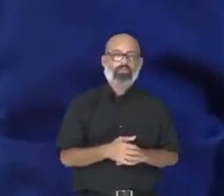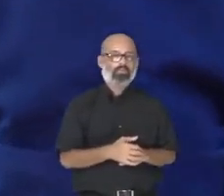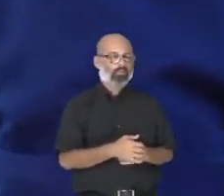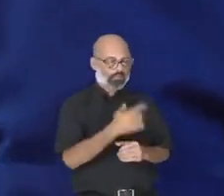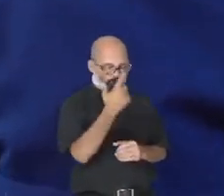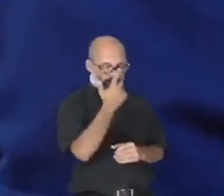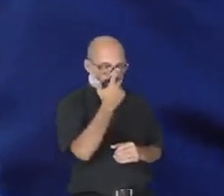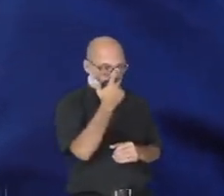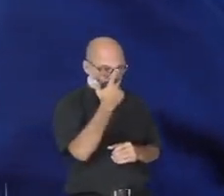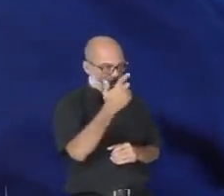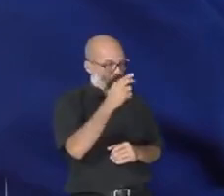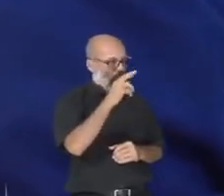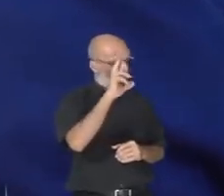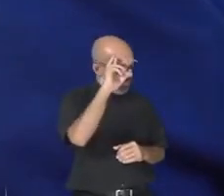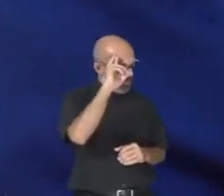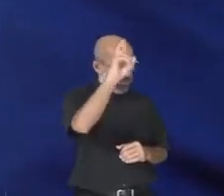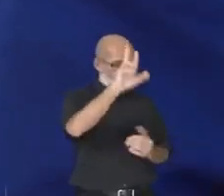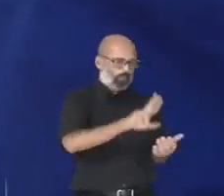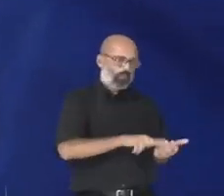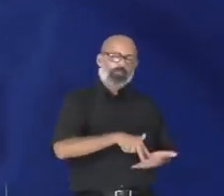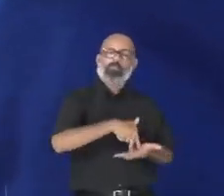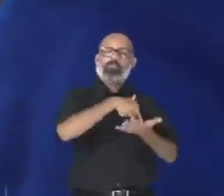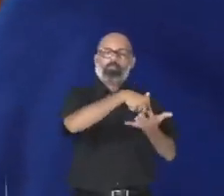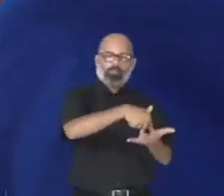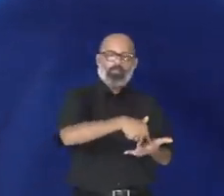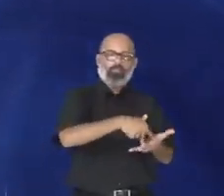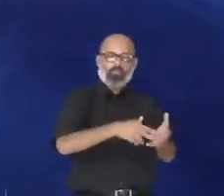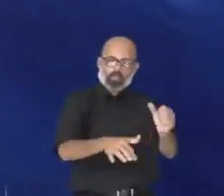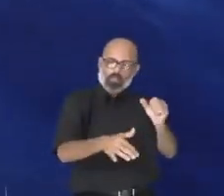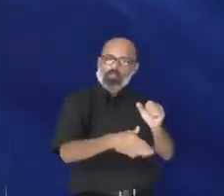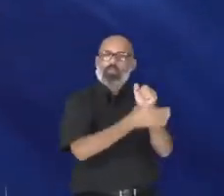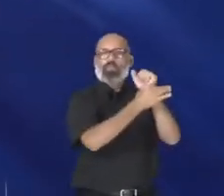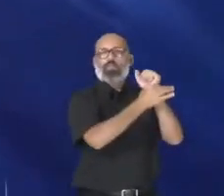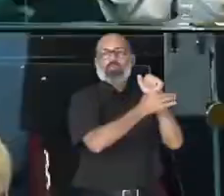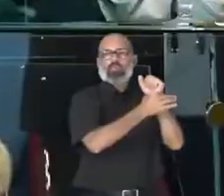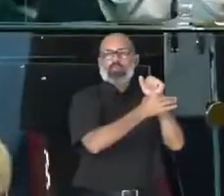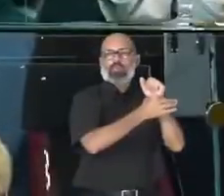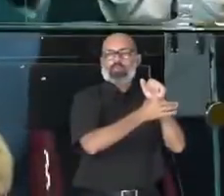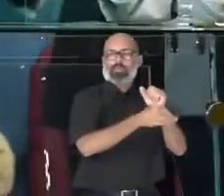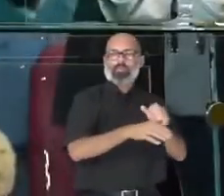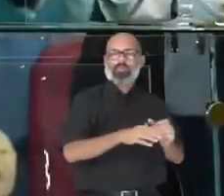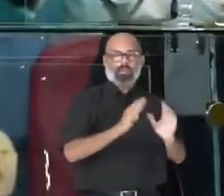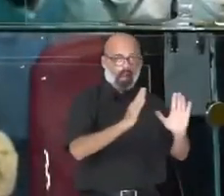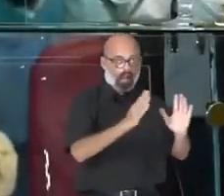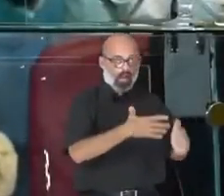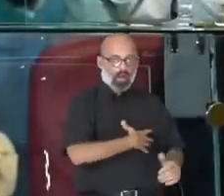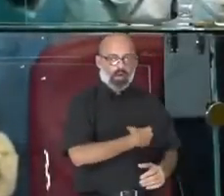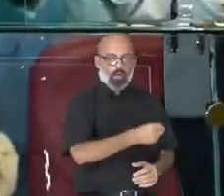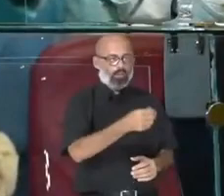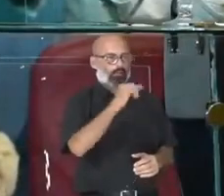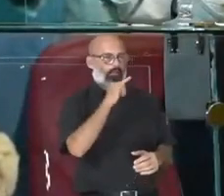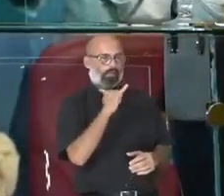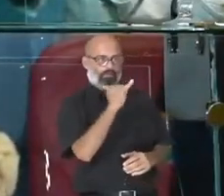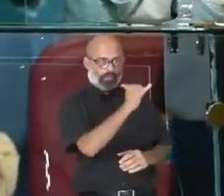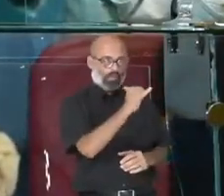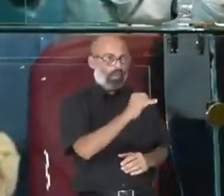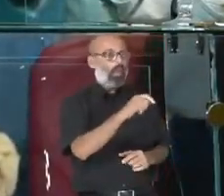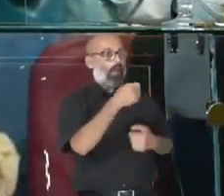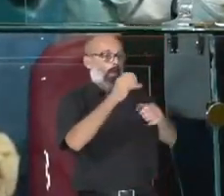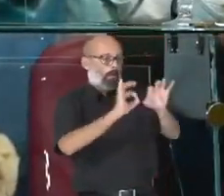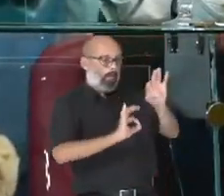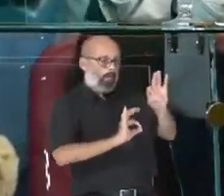eu, Senhor, te levanto e te seguro. Agora, meu filho, eu te digo assim: